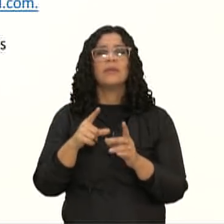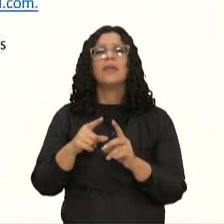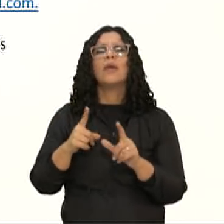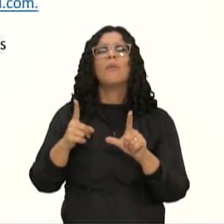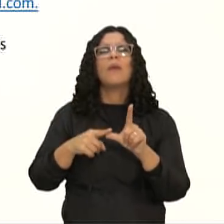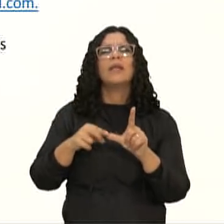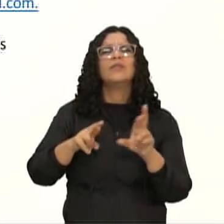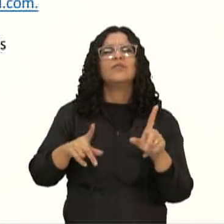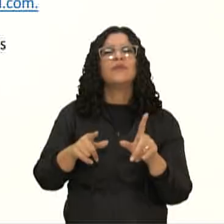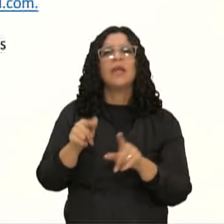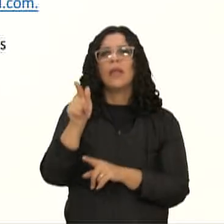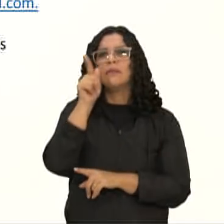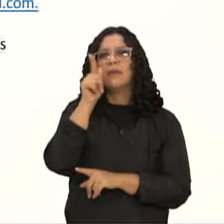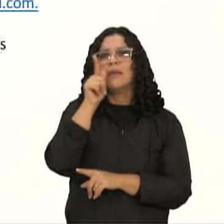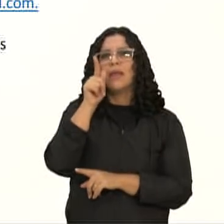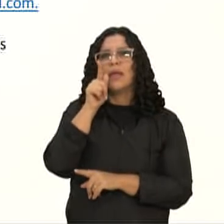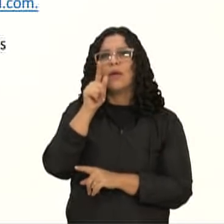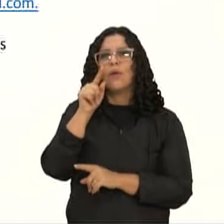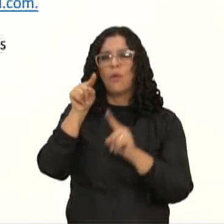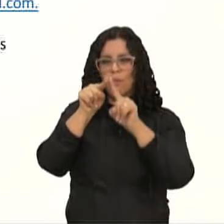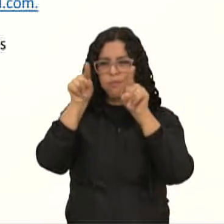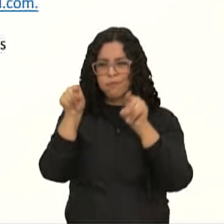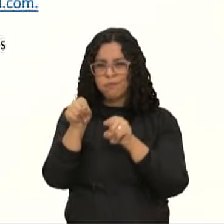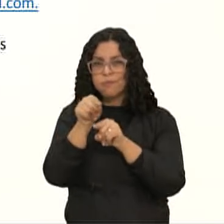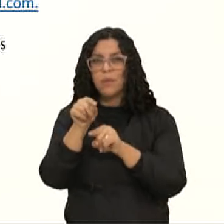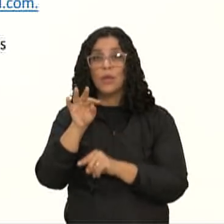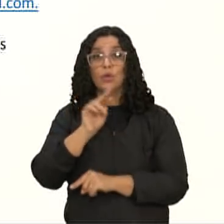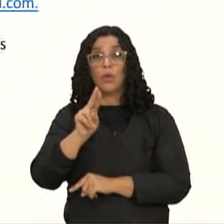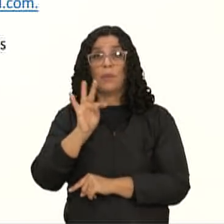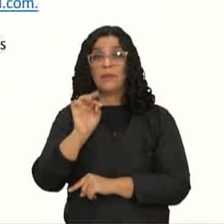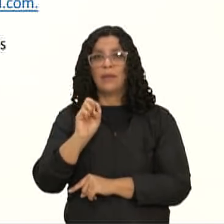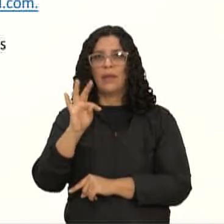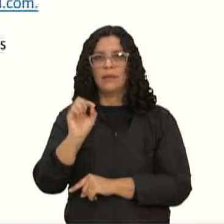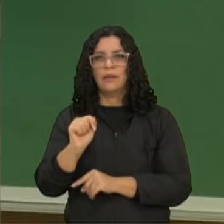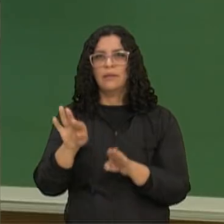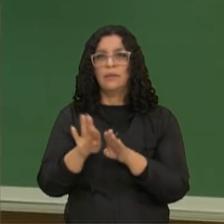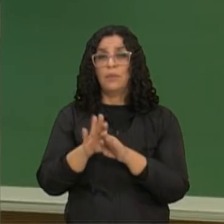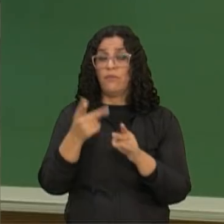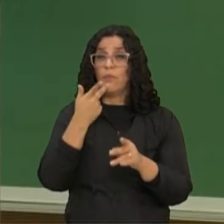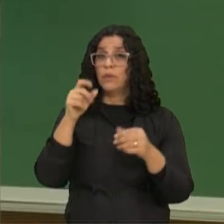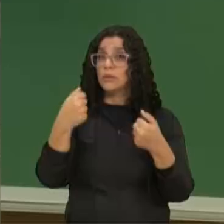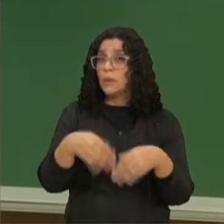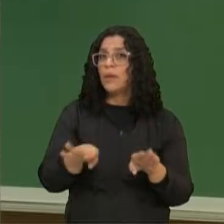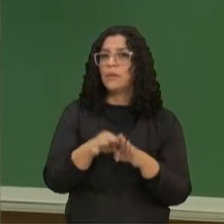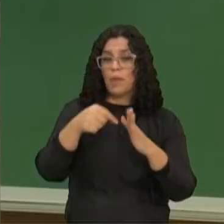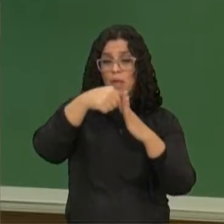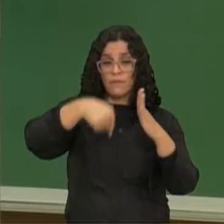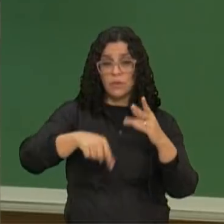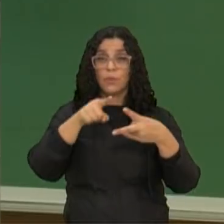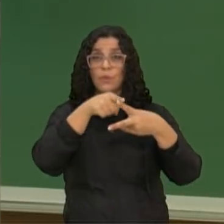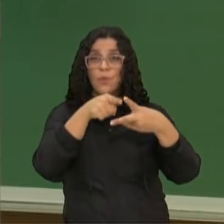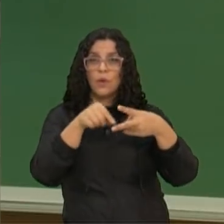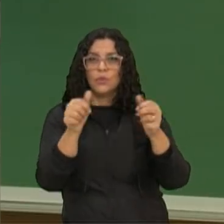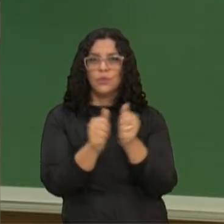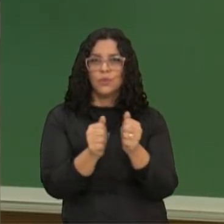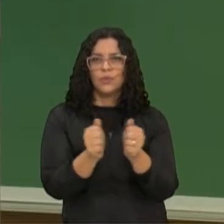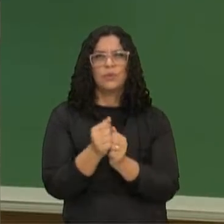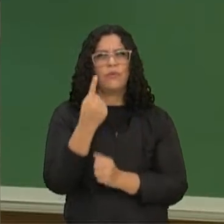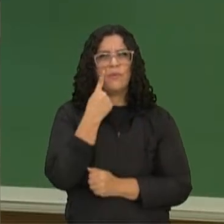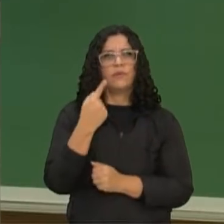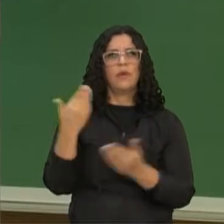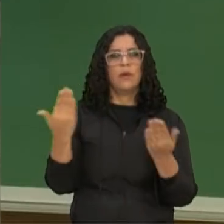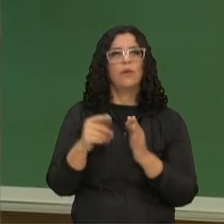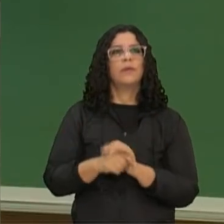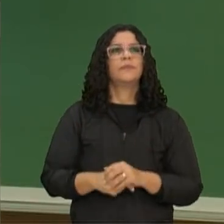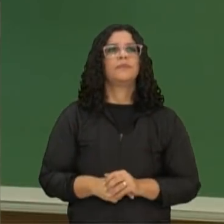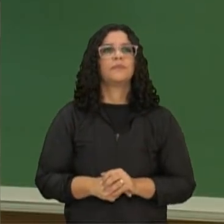ângulo, na mesma circunstância eu vou ter o meio 2, também trabalhando com o seu índice de refração e também com o seu ângulo, certo? Vamos avançar